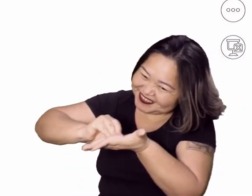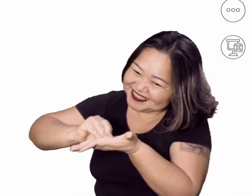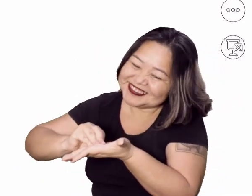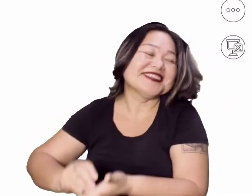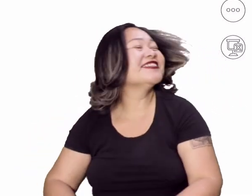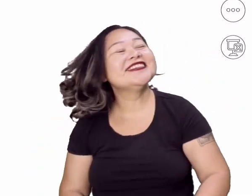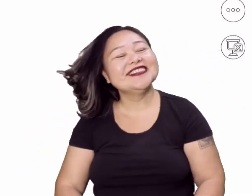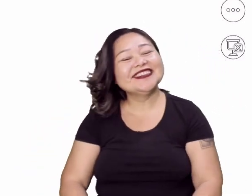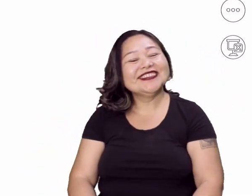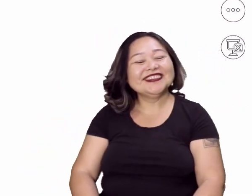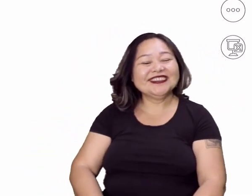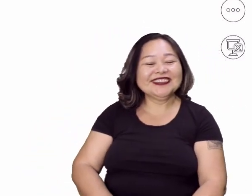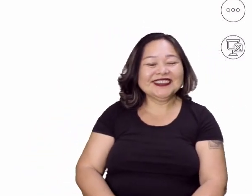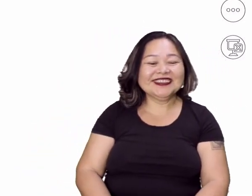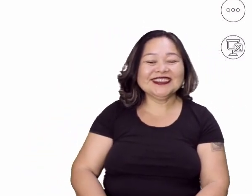é.